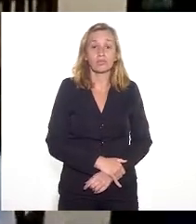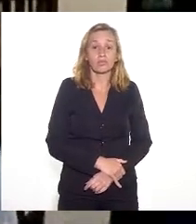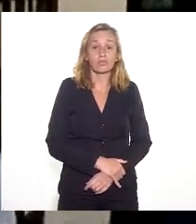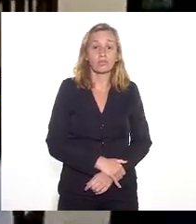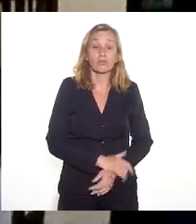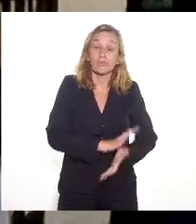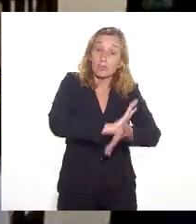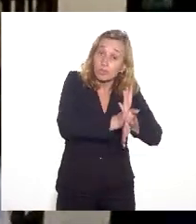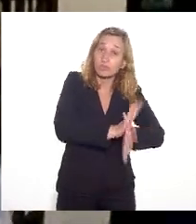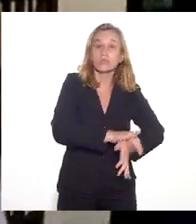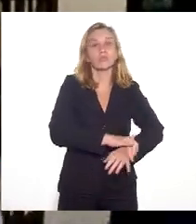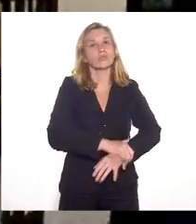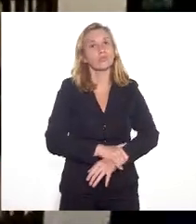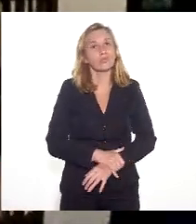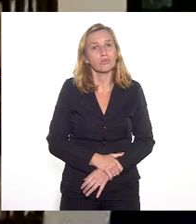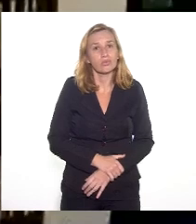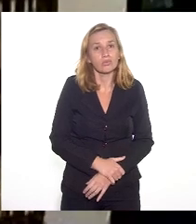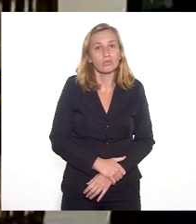desconstruir.